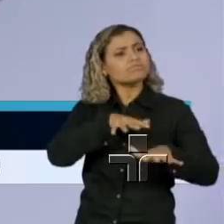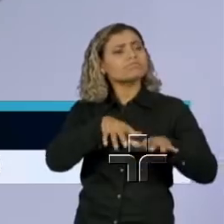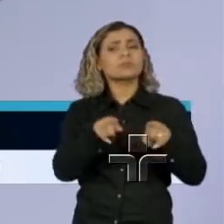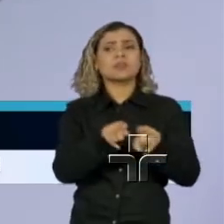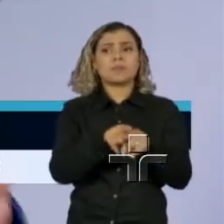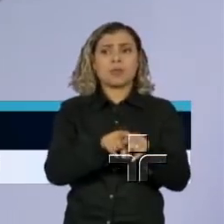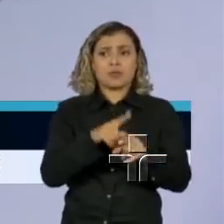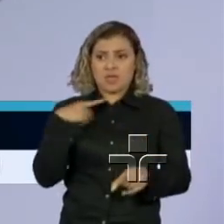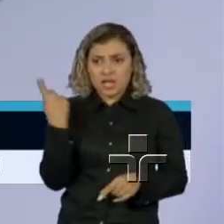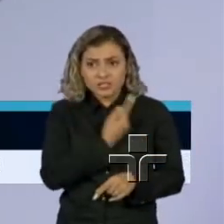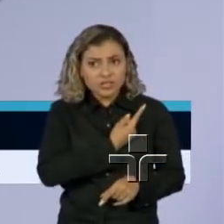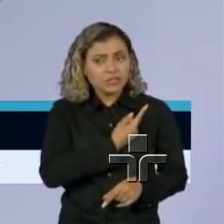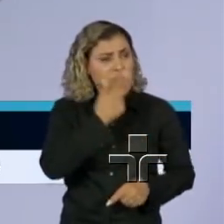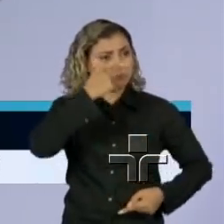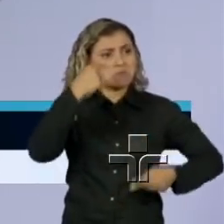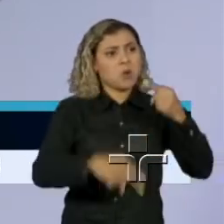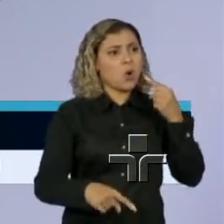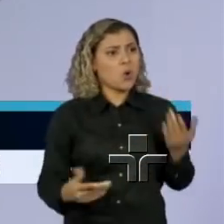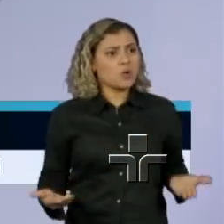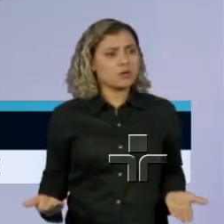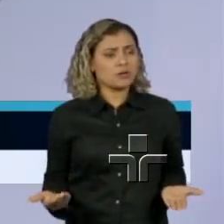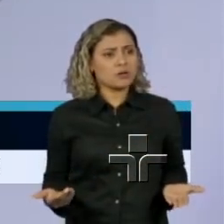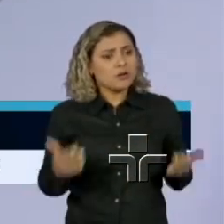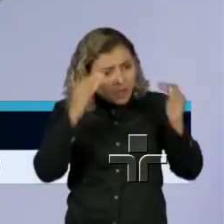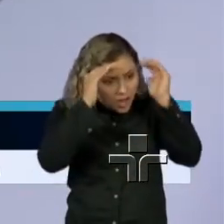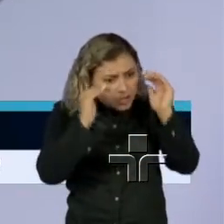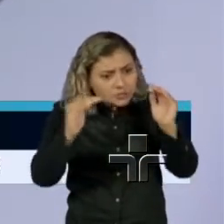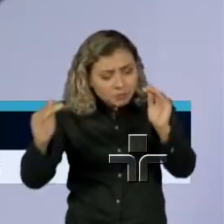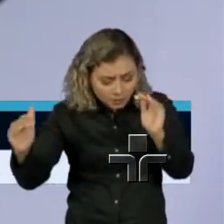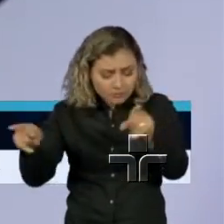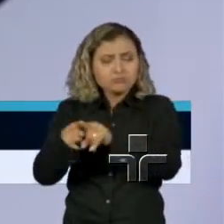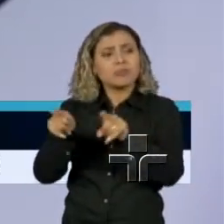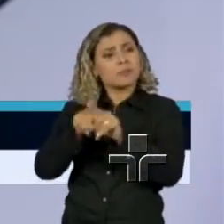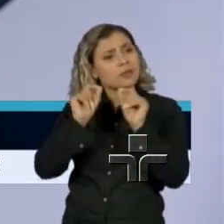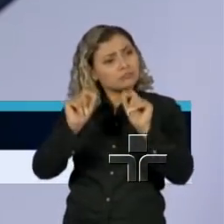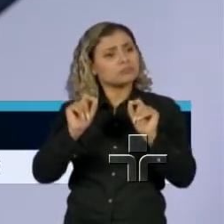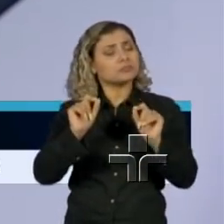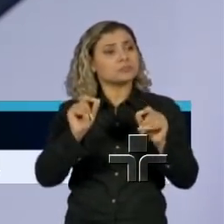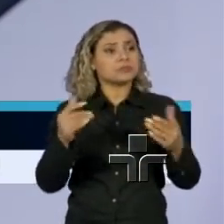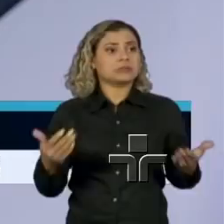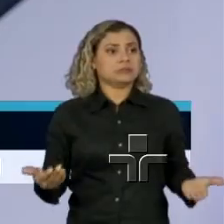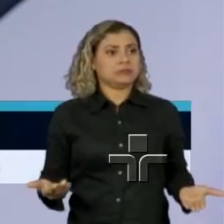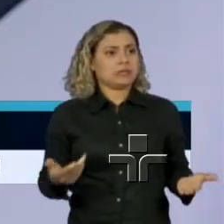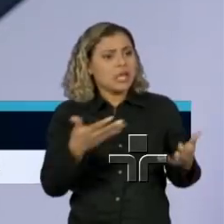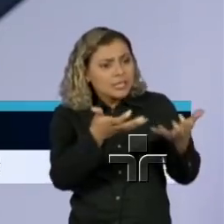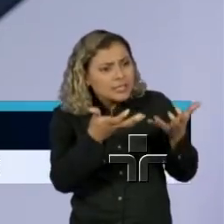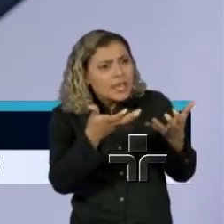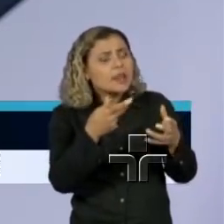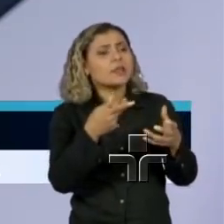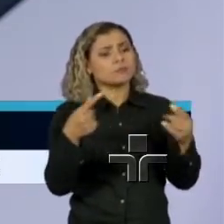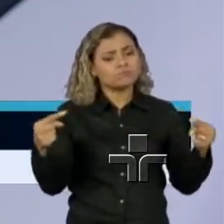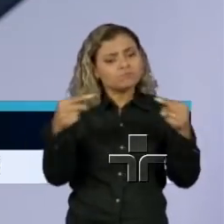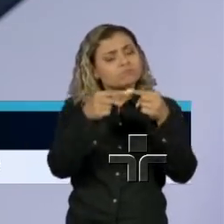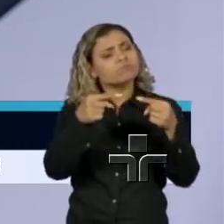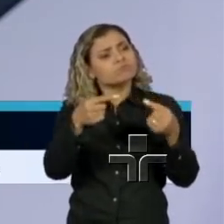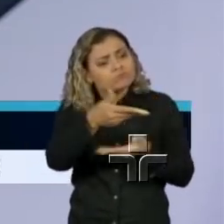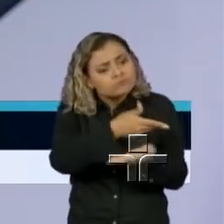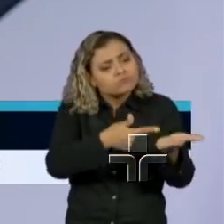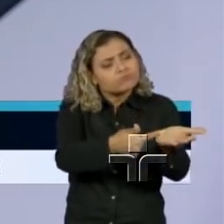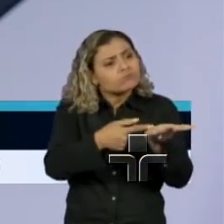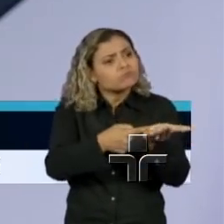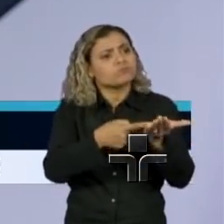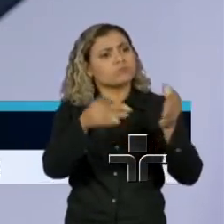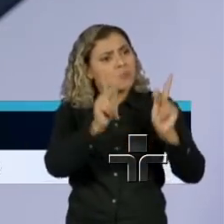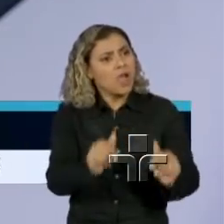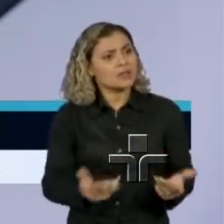quais a gente não está envolvido, respeitando as partes, procurando intermediar, procurando conciliar. E no caso